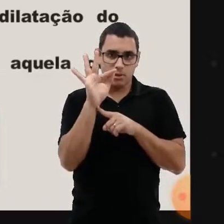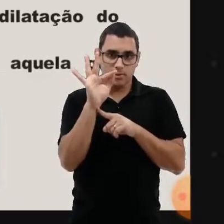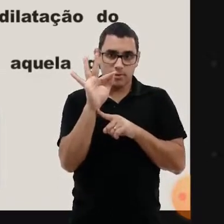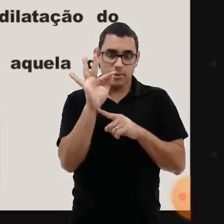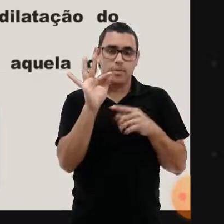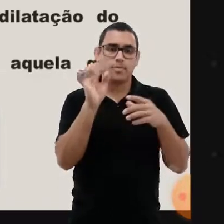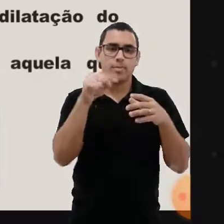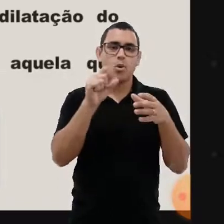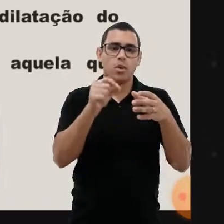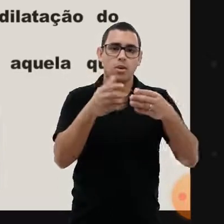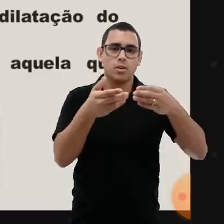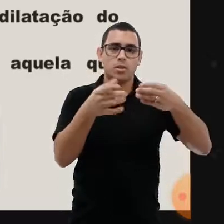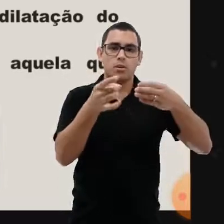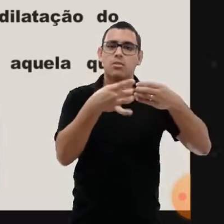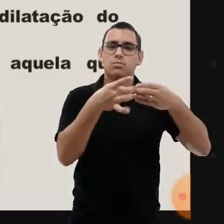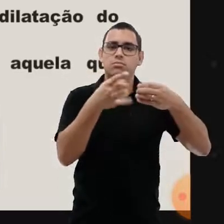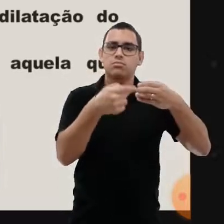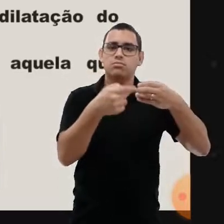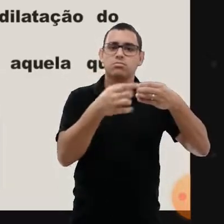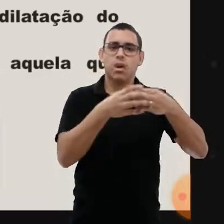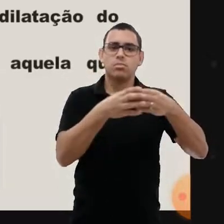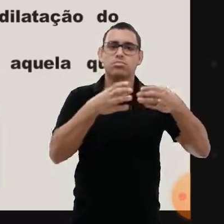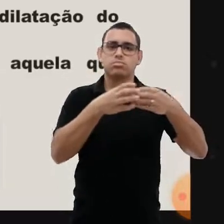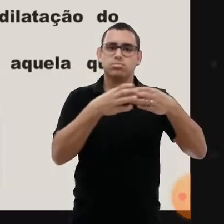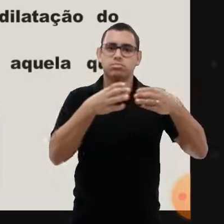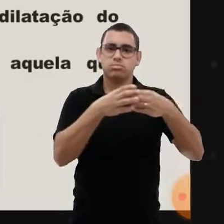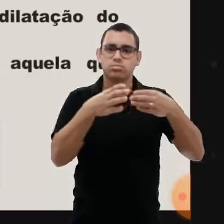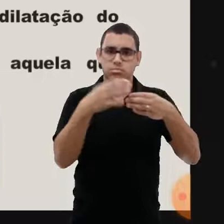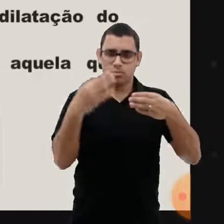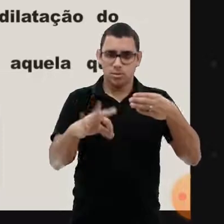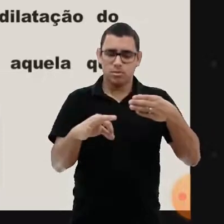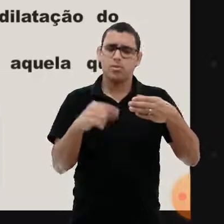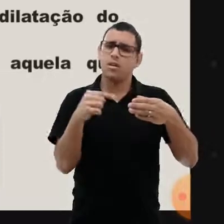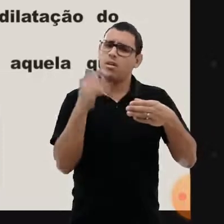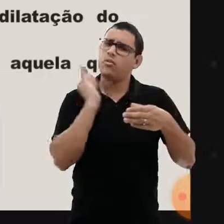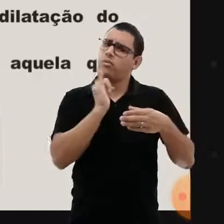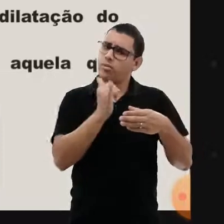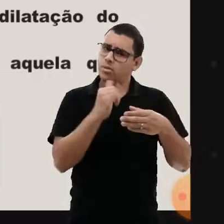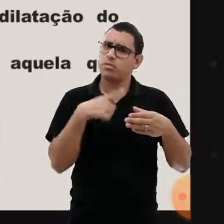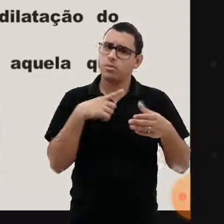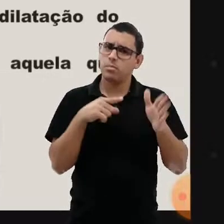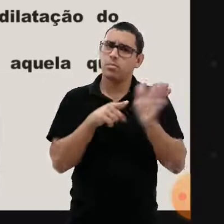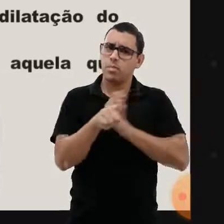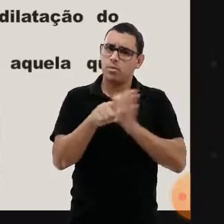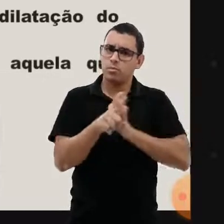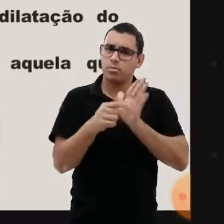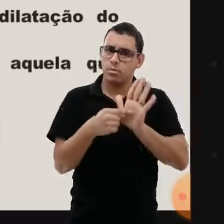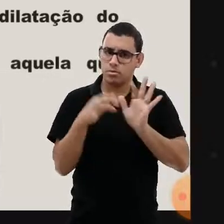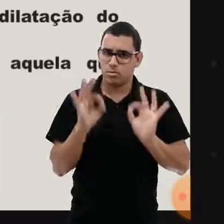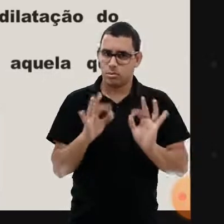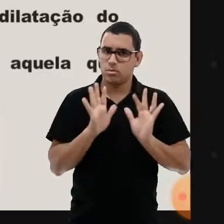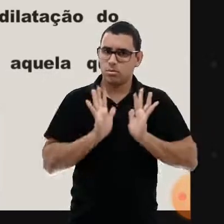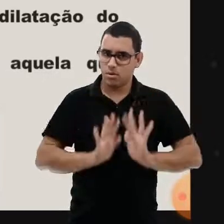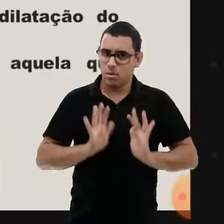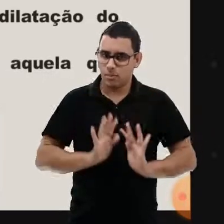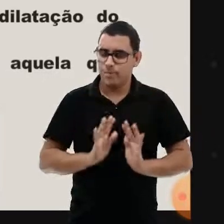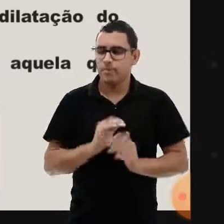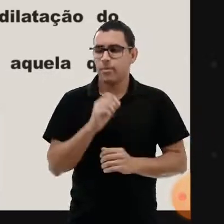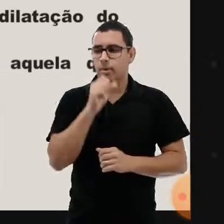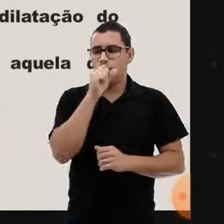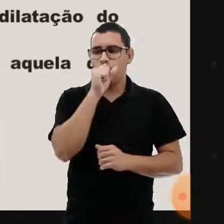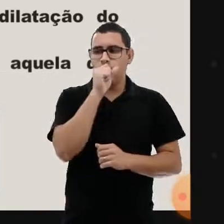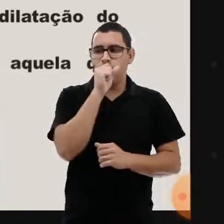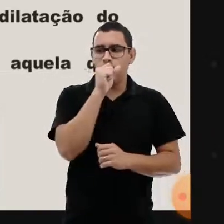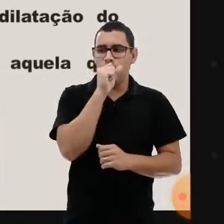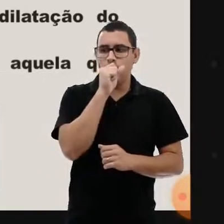aconteceu. Não se preocupem porque todas essas informações elas são dadas na questão. Nós vamos ver com um exemplo mais à